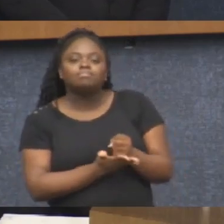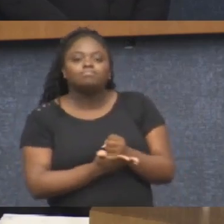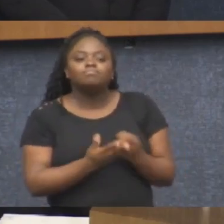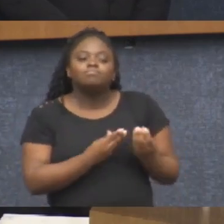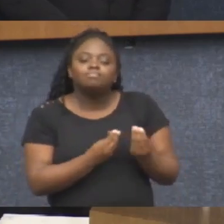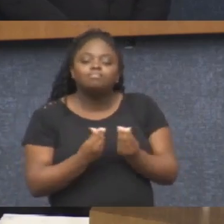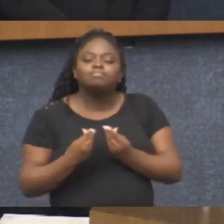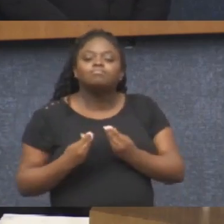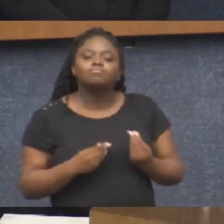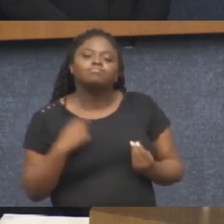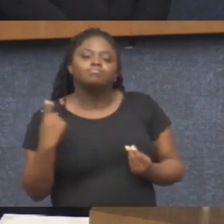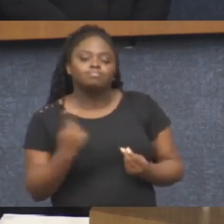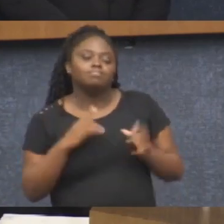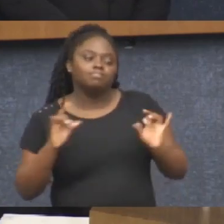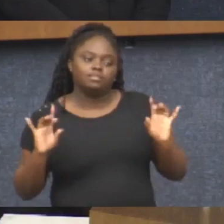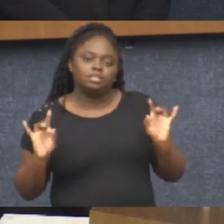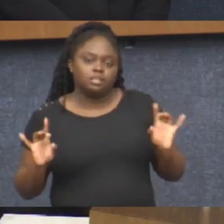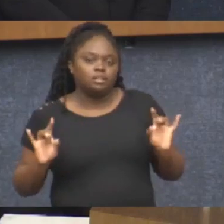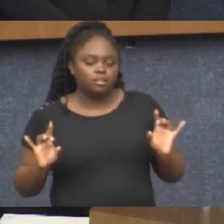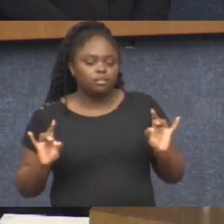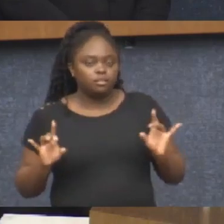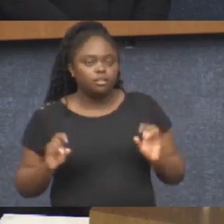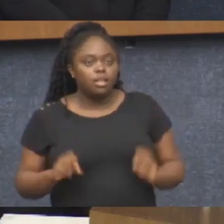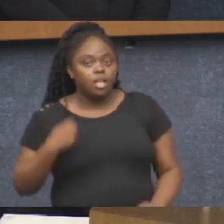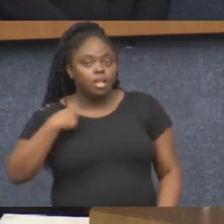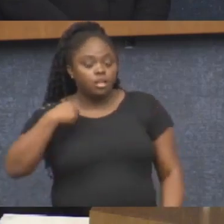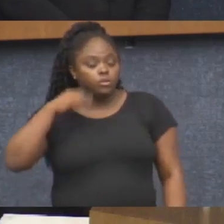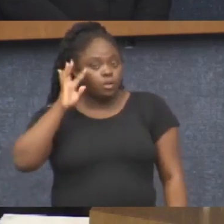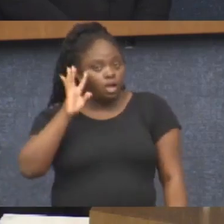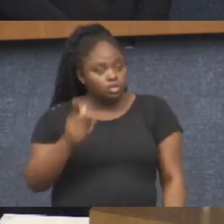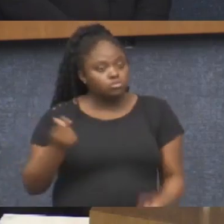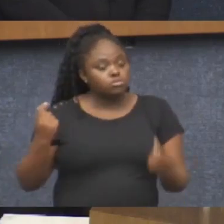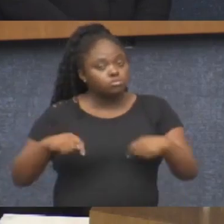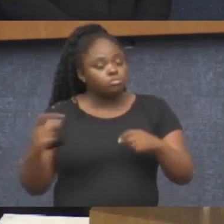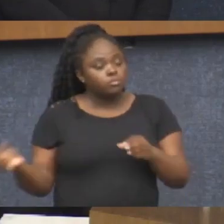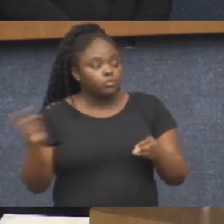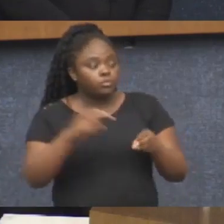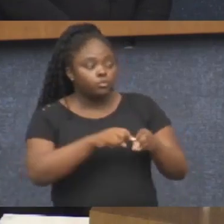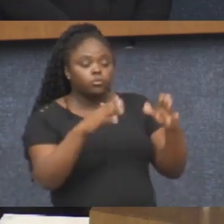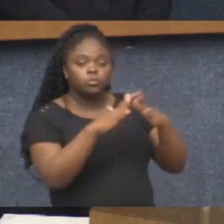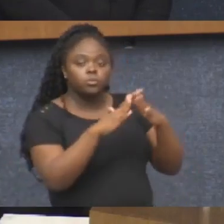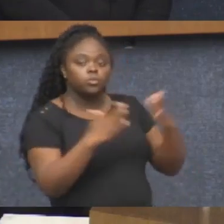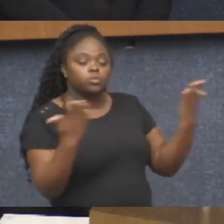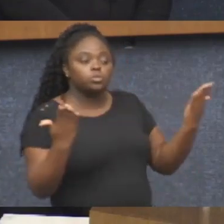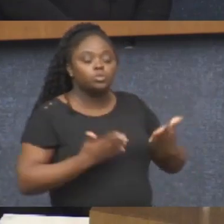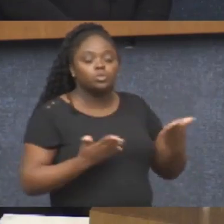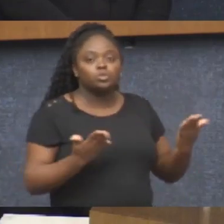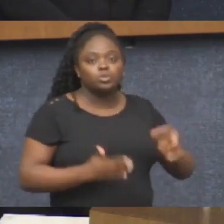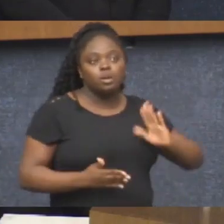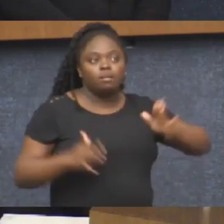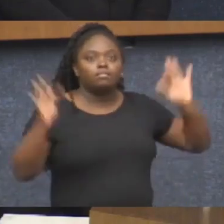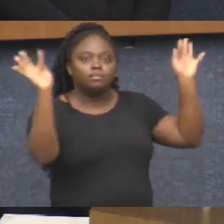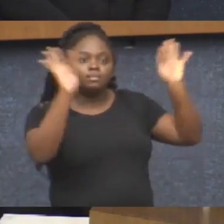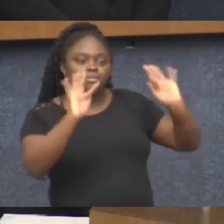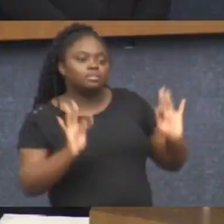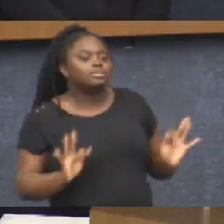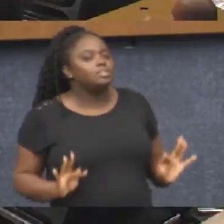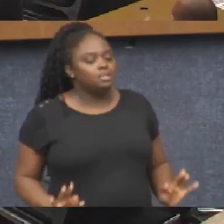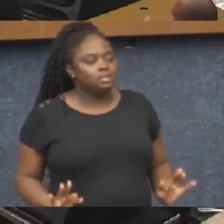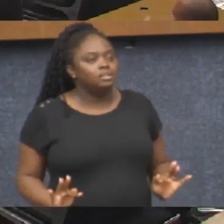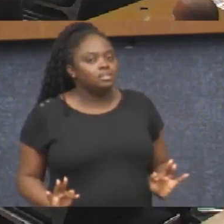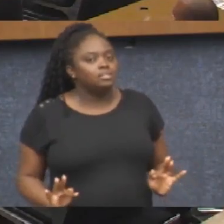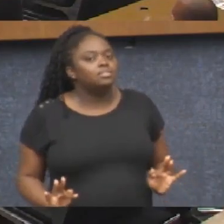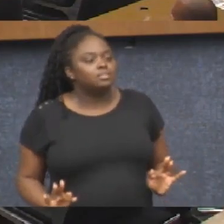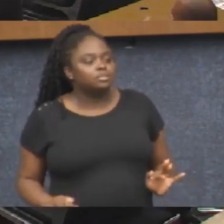essência da nossa especialidade. Eu acho que a gente tem que voltar para casa hoje realizados,